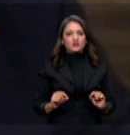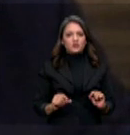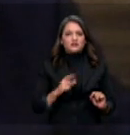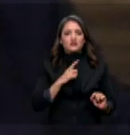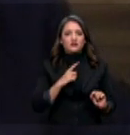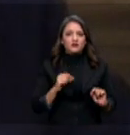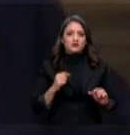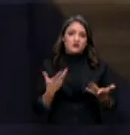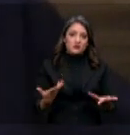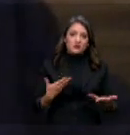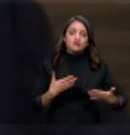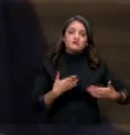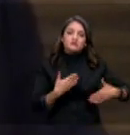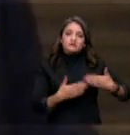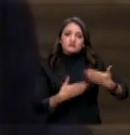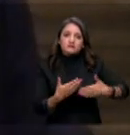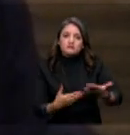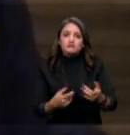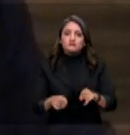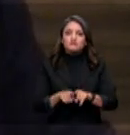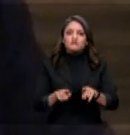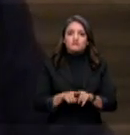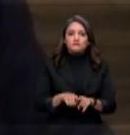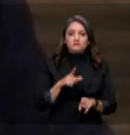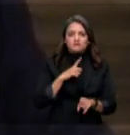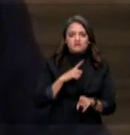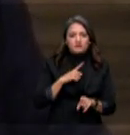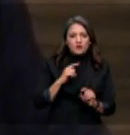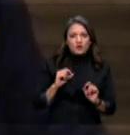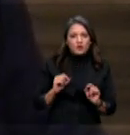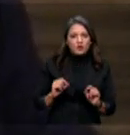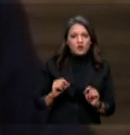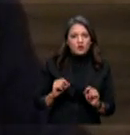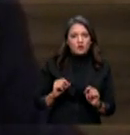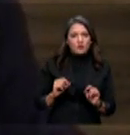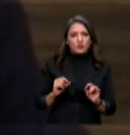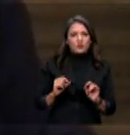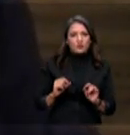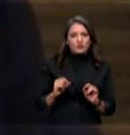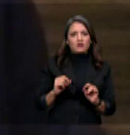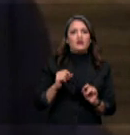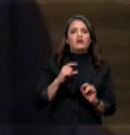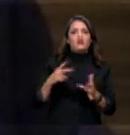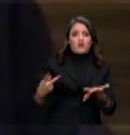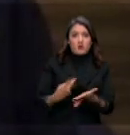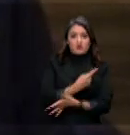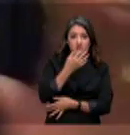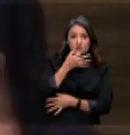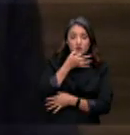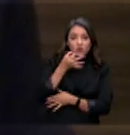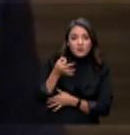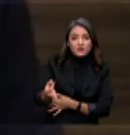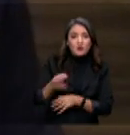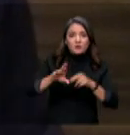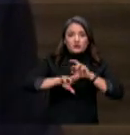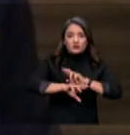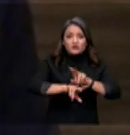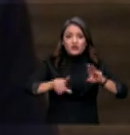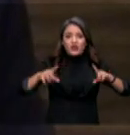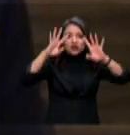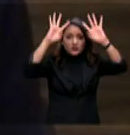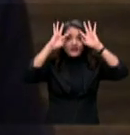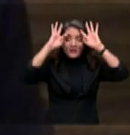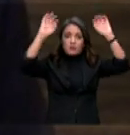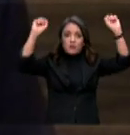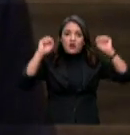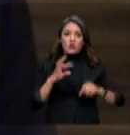o processo instruído com a proficiência habitual e aos autos vieram as posições dos diferentes tribunais regionais